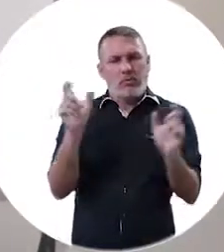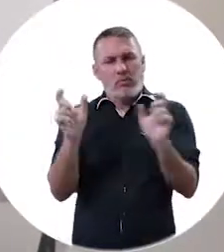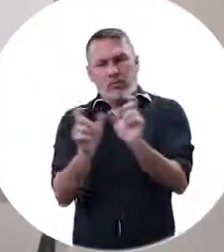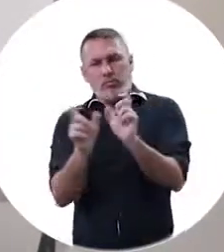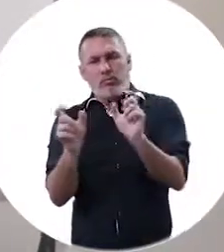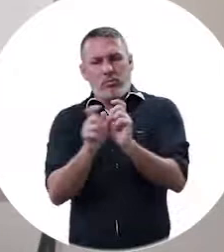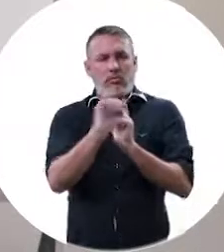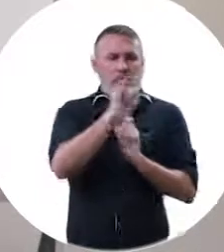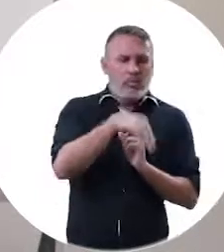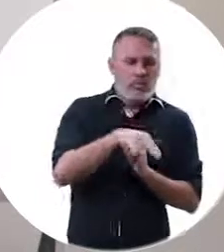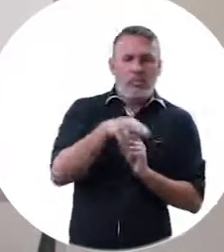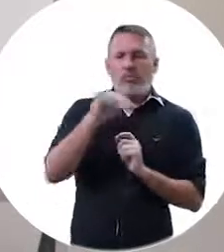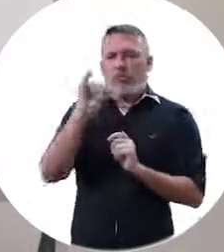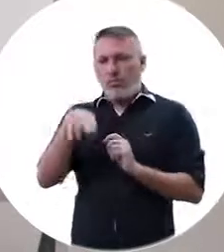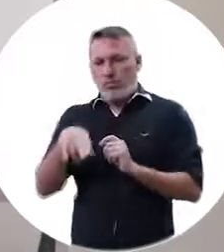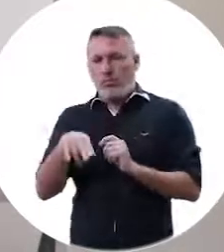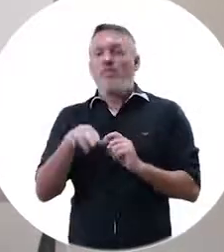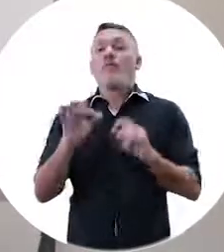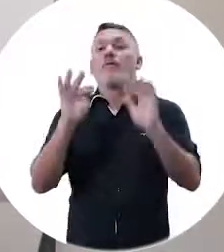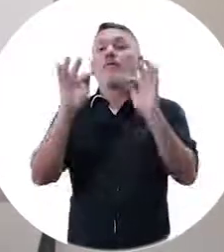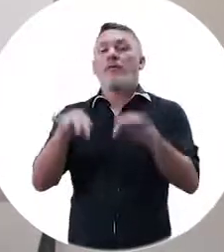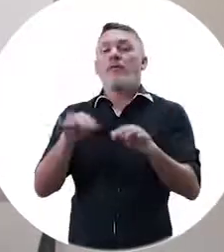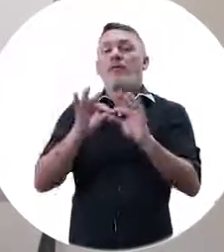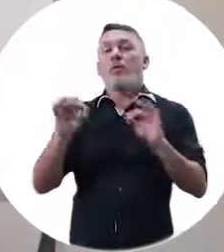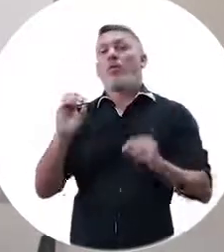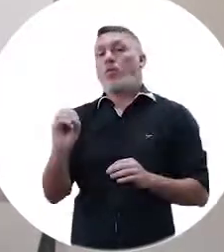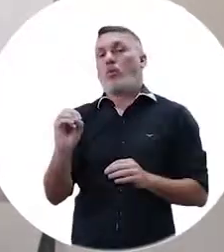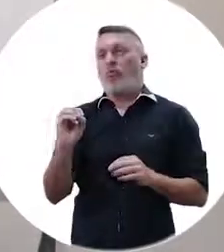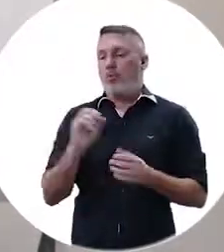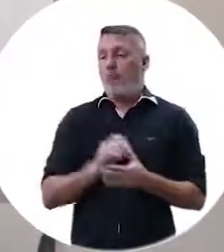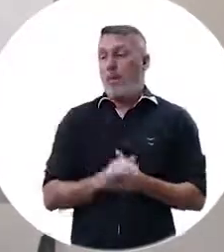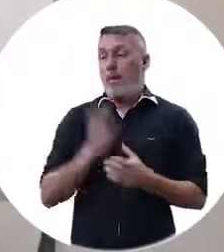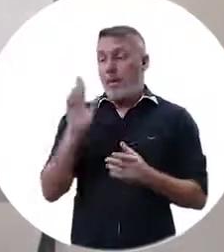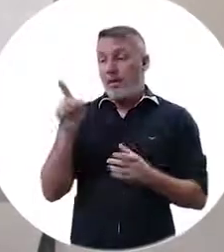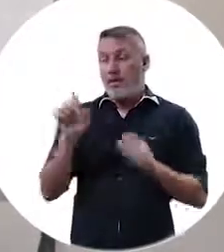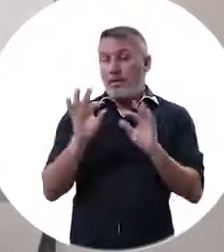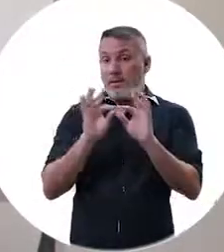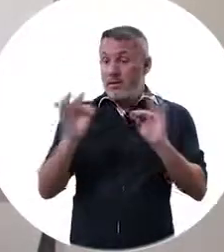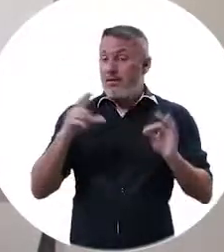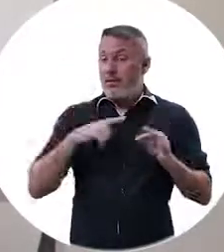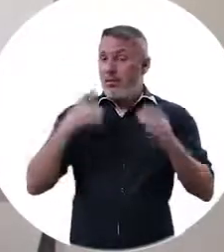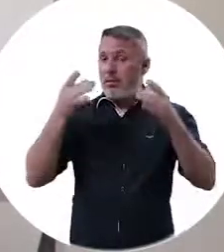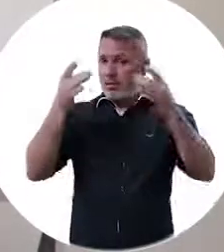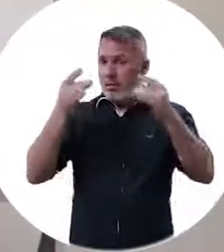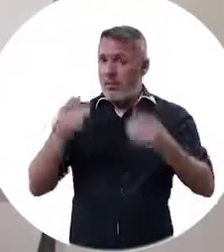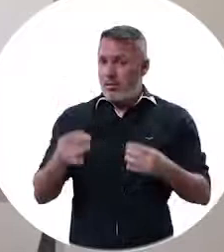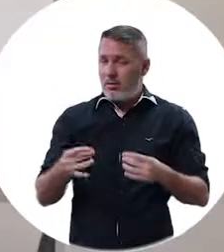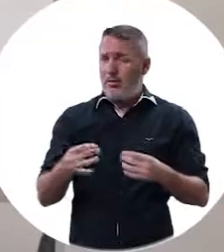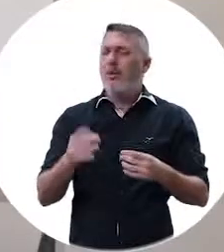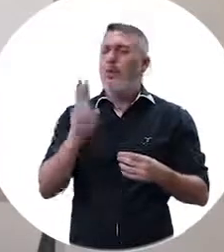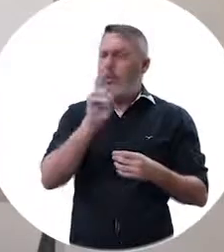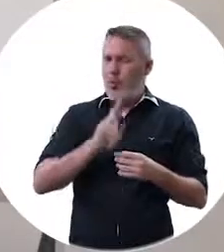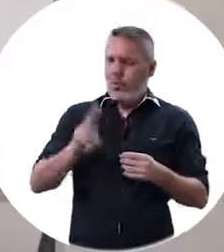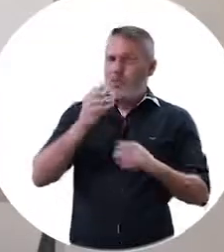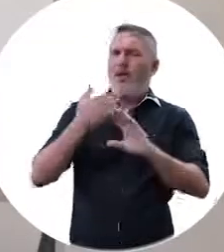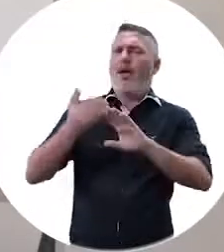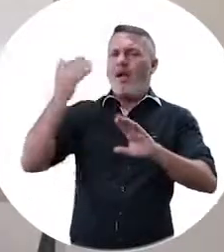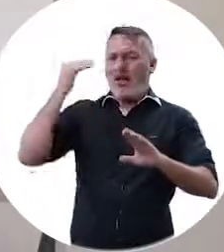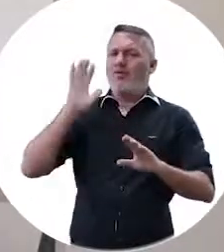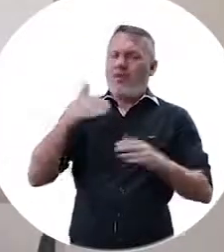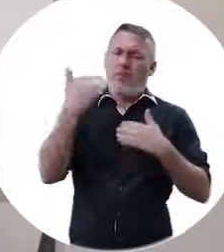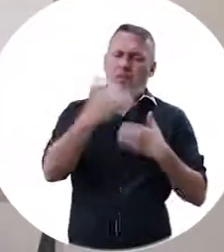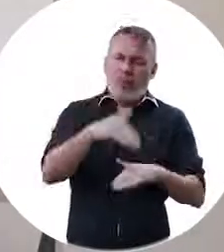Di, in. Terminação de hidrocarboneto, o. Um pequeno detalhe, muito